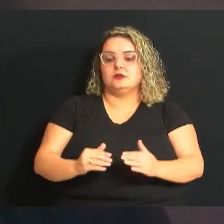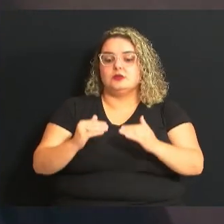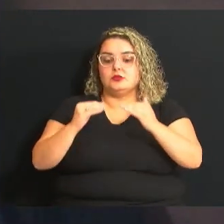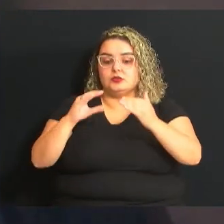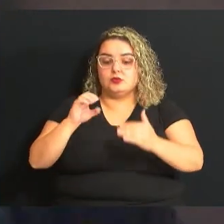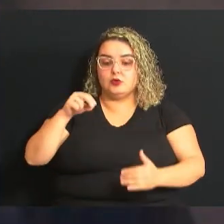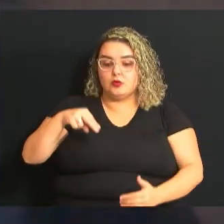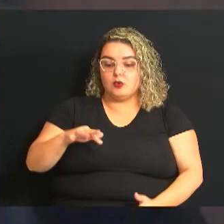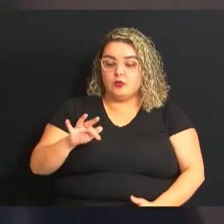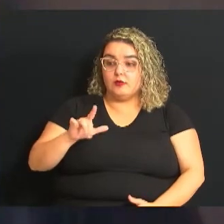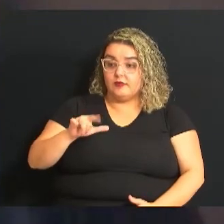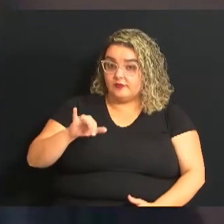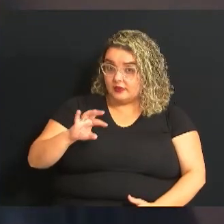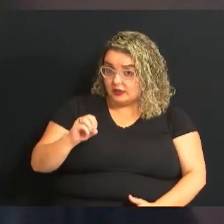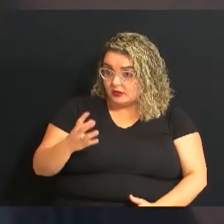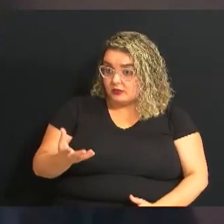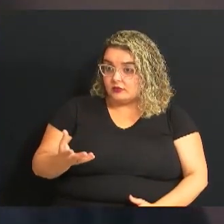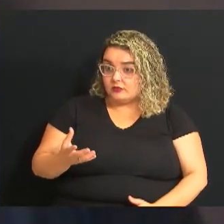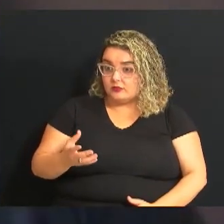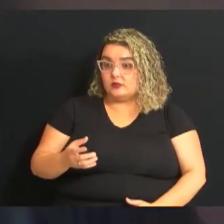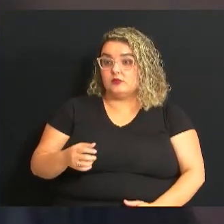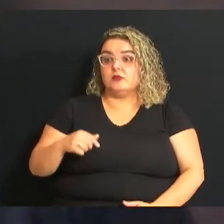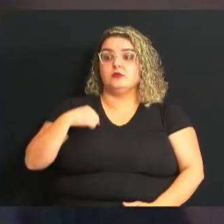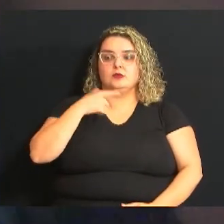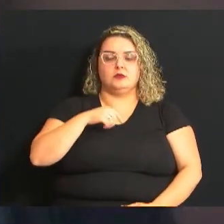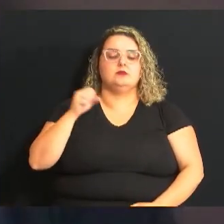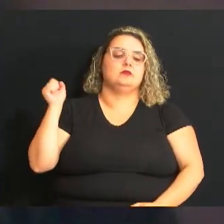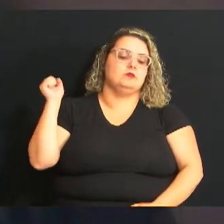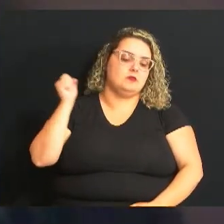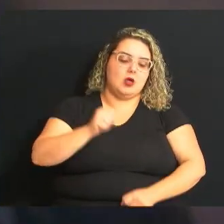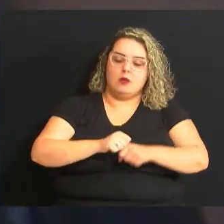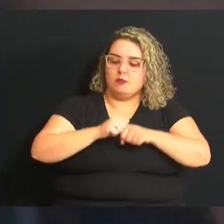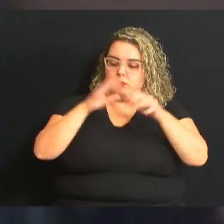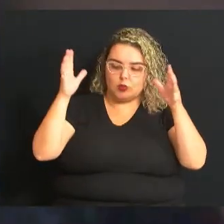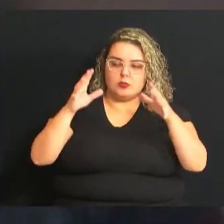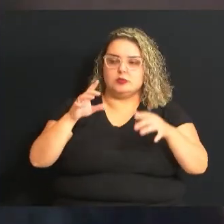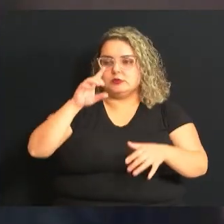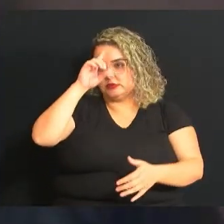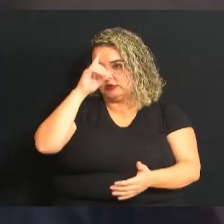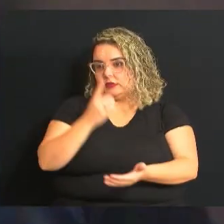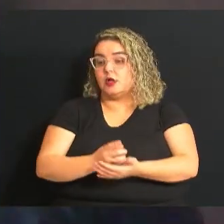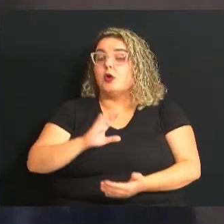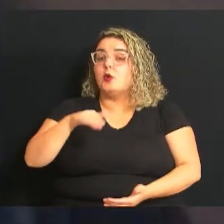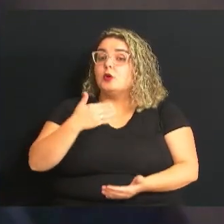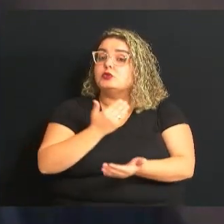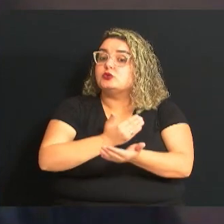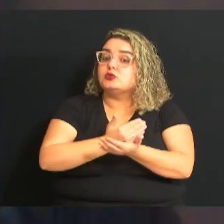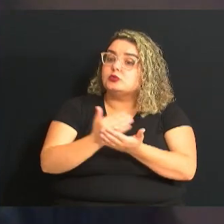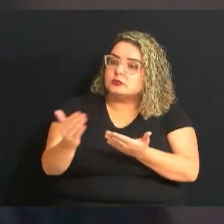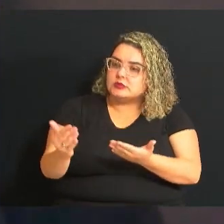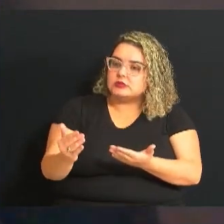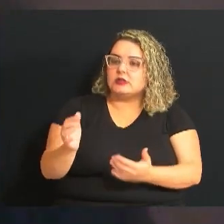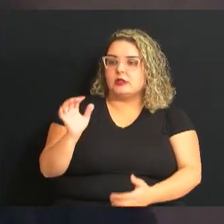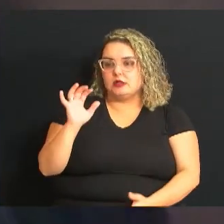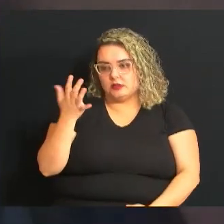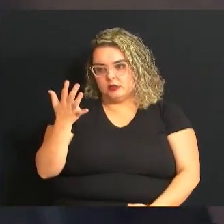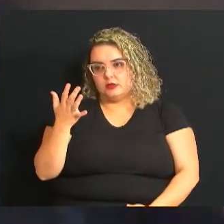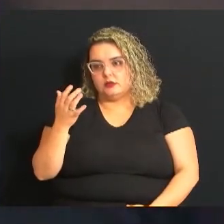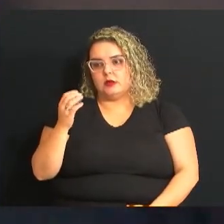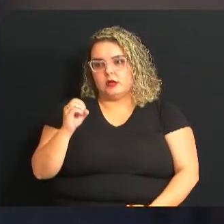e aqui eu digo literalmente, e também, né, de maneira metafórica, sendo destruídas, né, no sentido